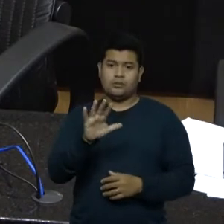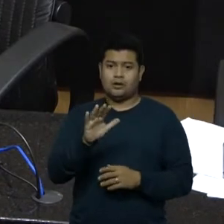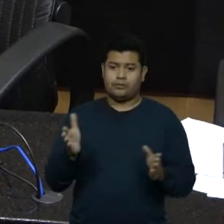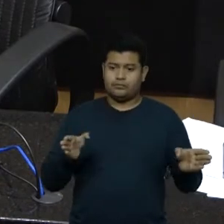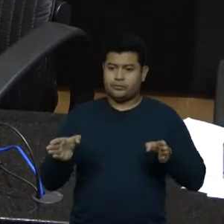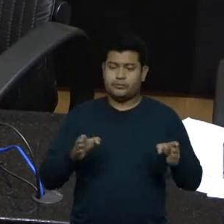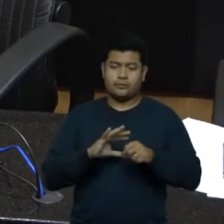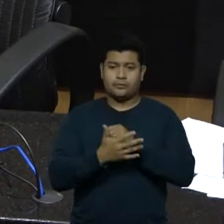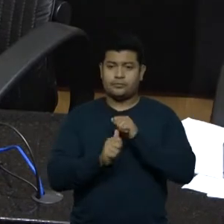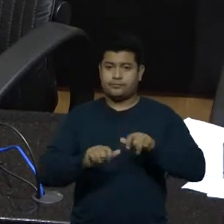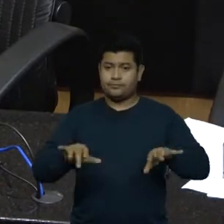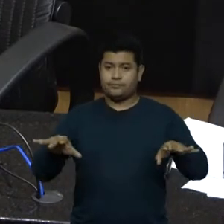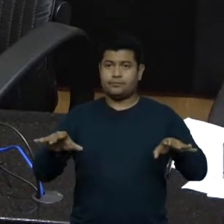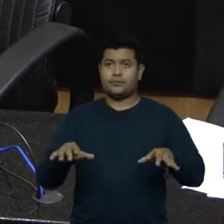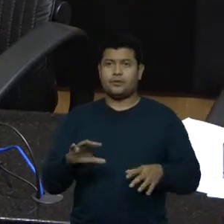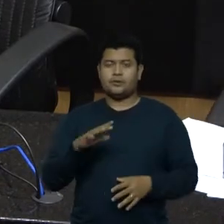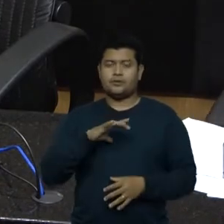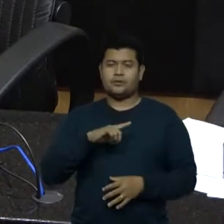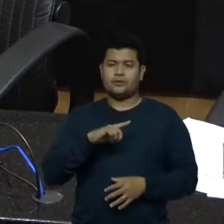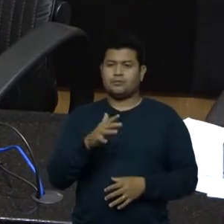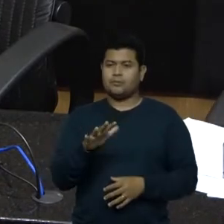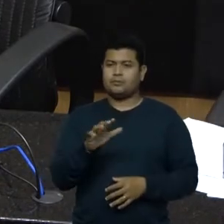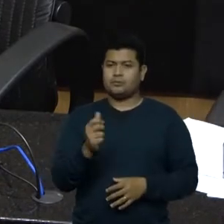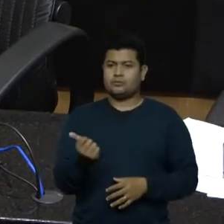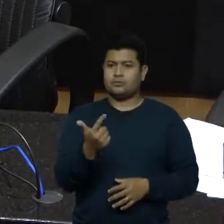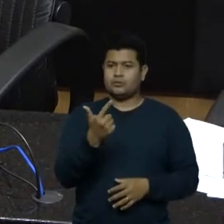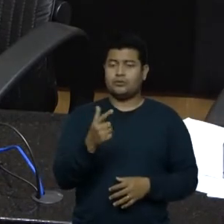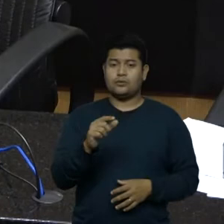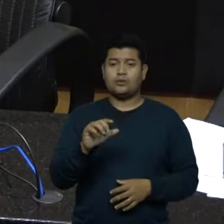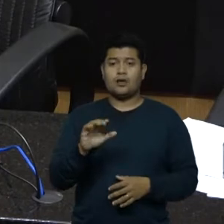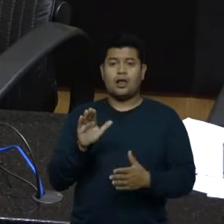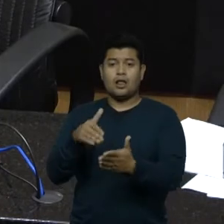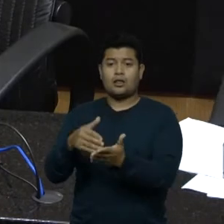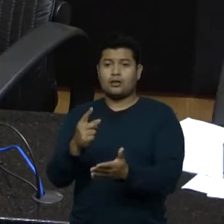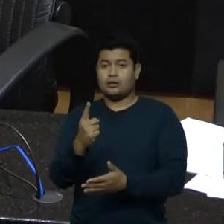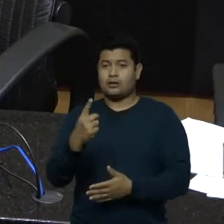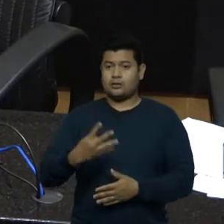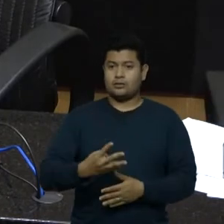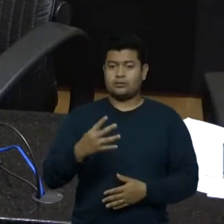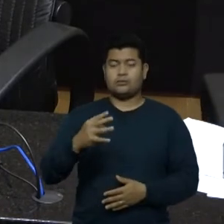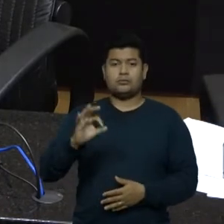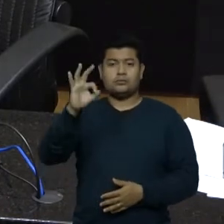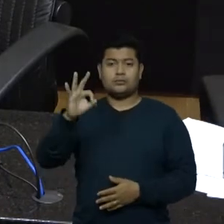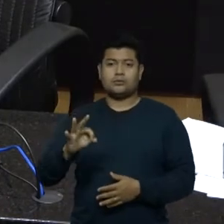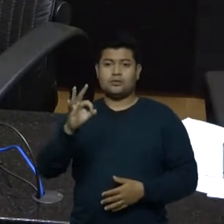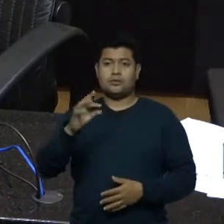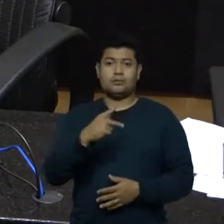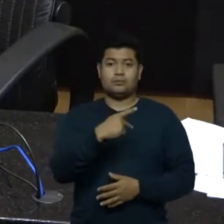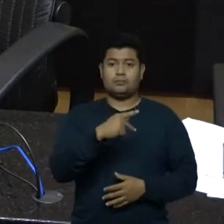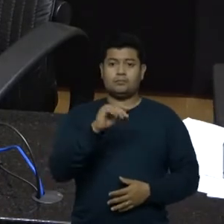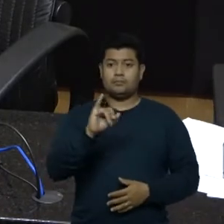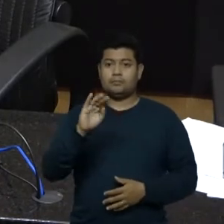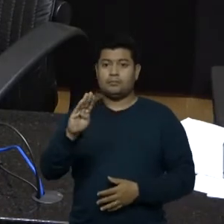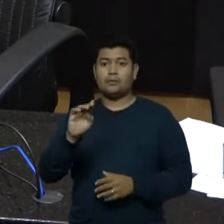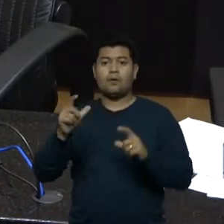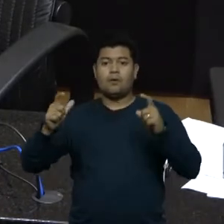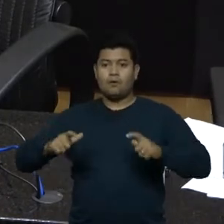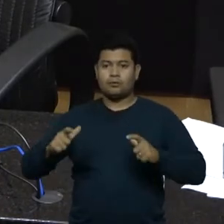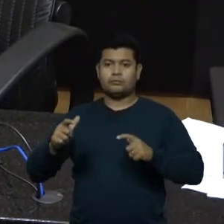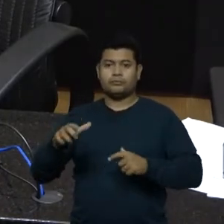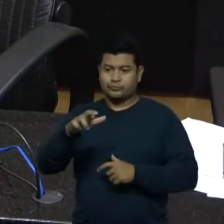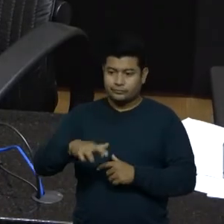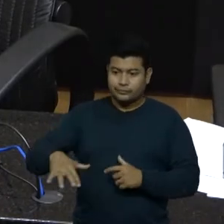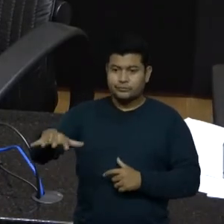mas nós temos algo em torno de 12 a 14 por cento do PIB Catarinense acontecendo dentro desses setores